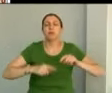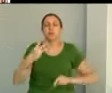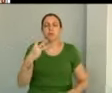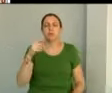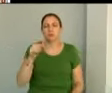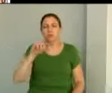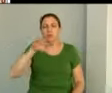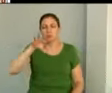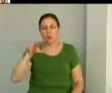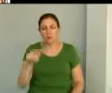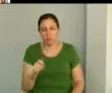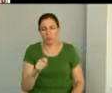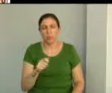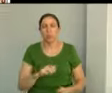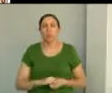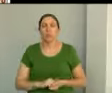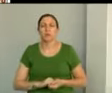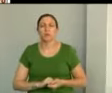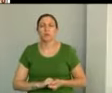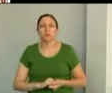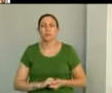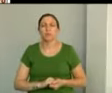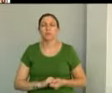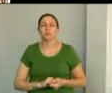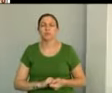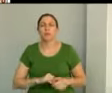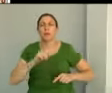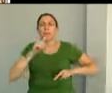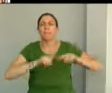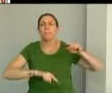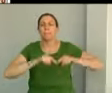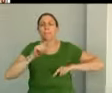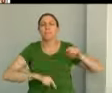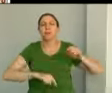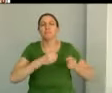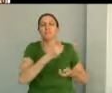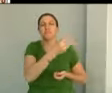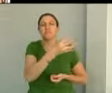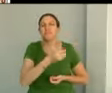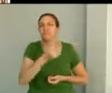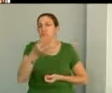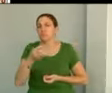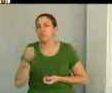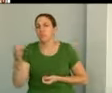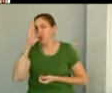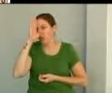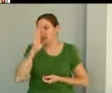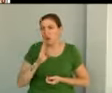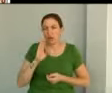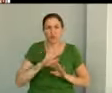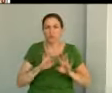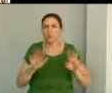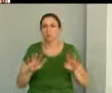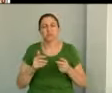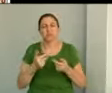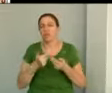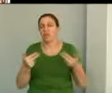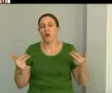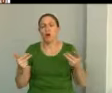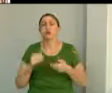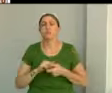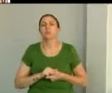37.158, 6,95% então do total, material de distribuição gratuita, então valor, serviços, enfim, que o município